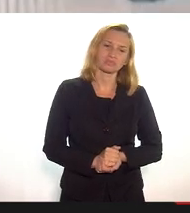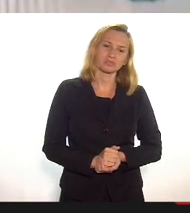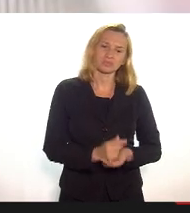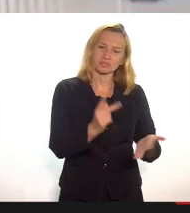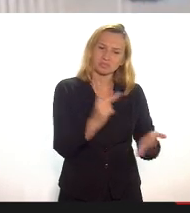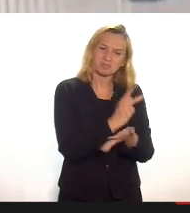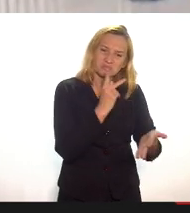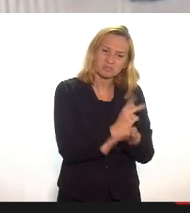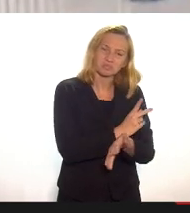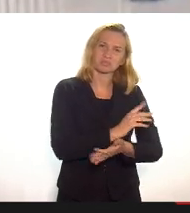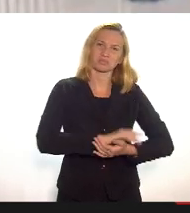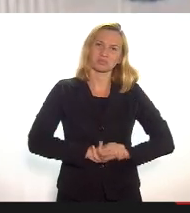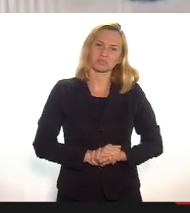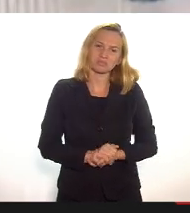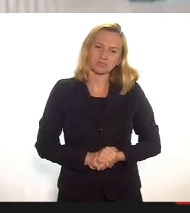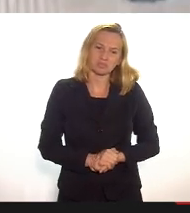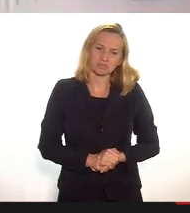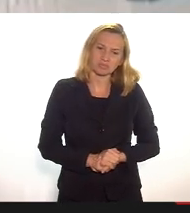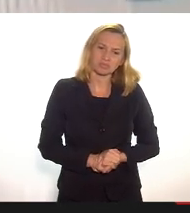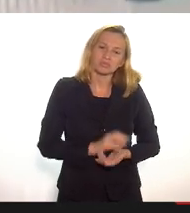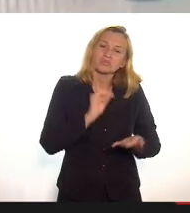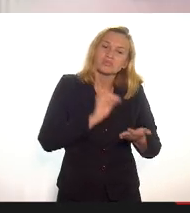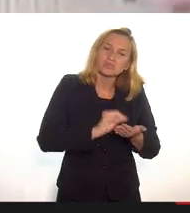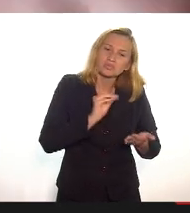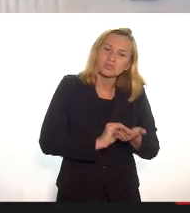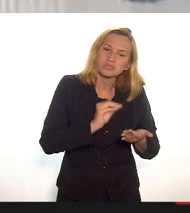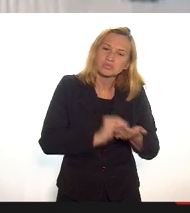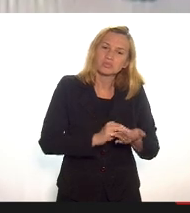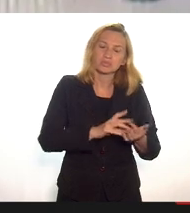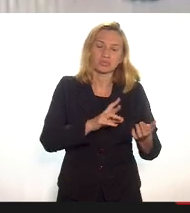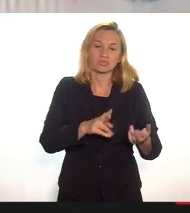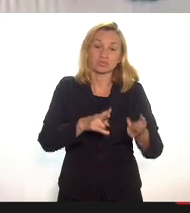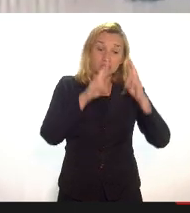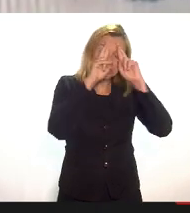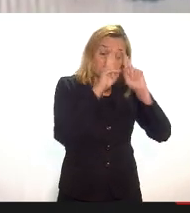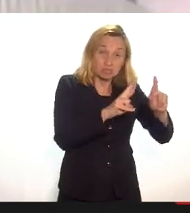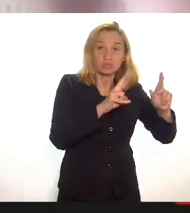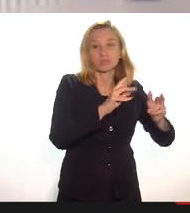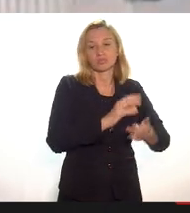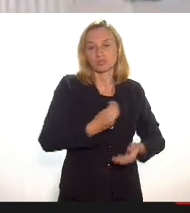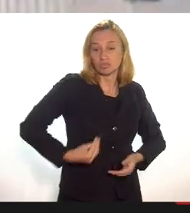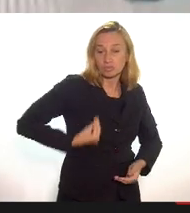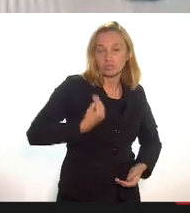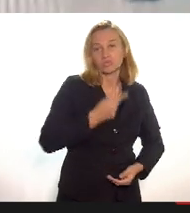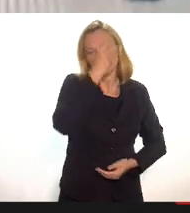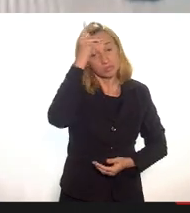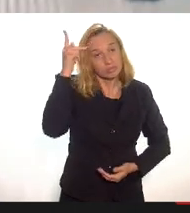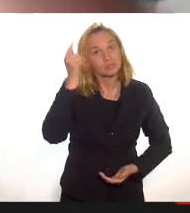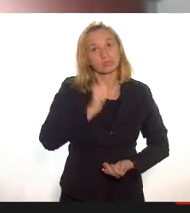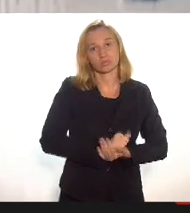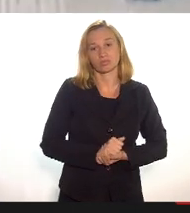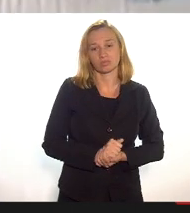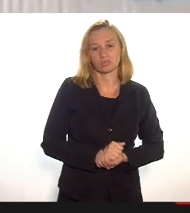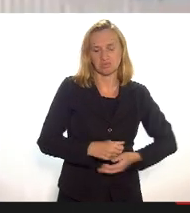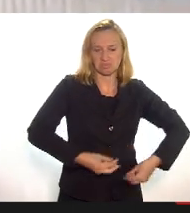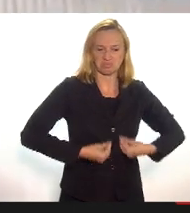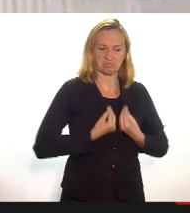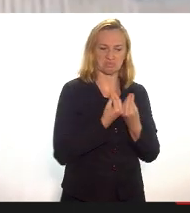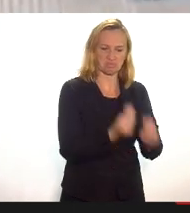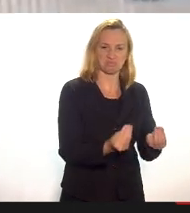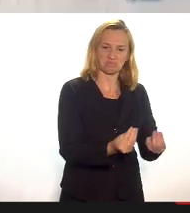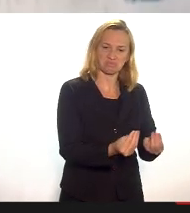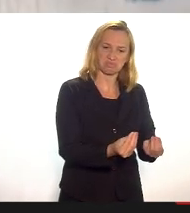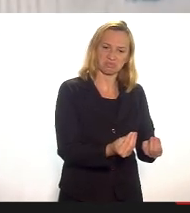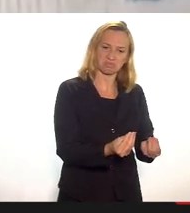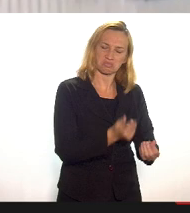essa disfarçatez, essa falta de respeito com a vida das pessoas. Entregar